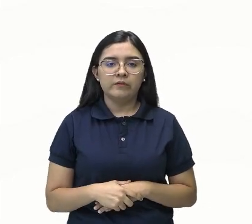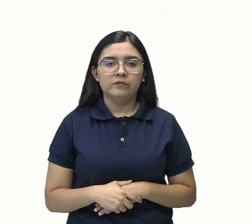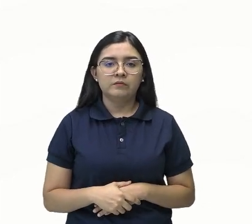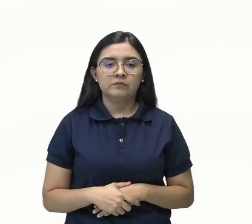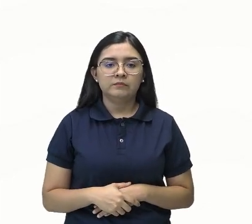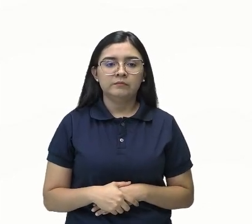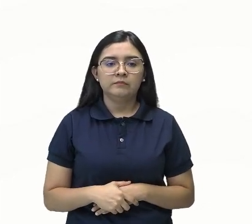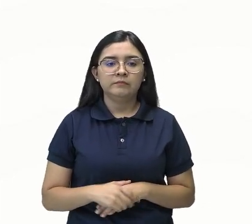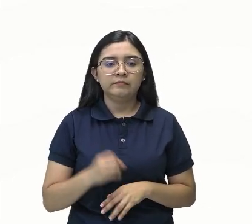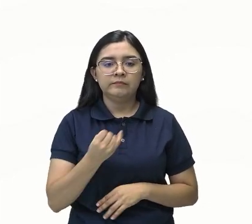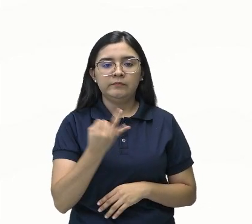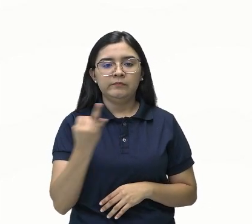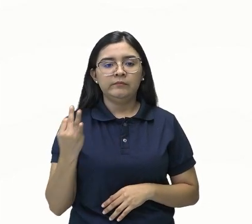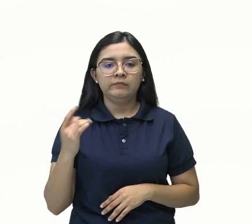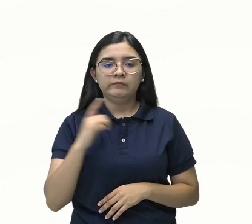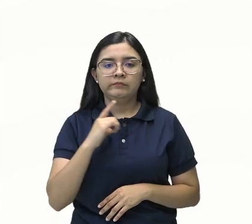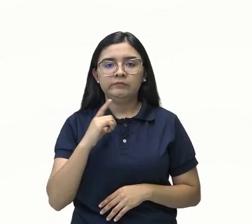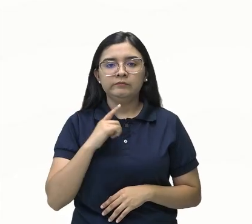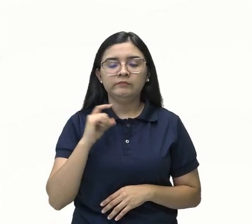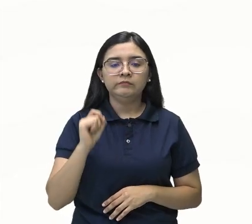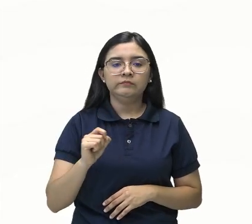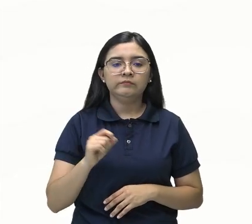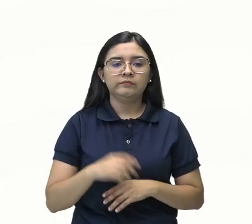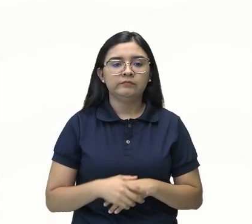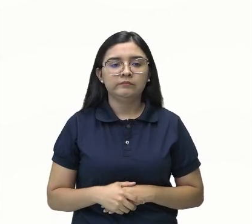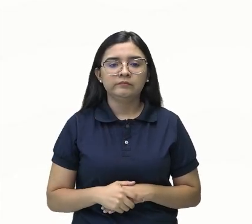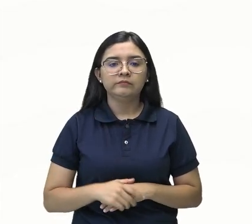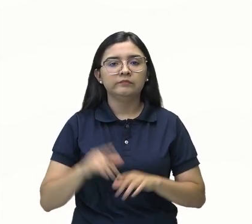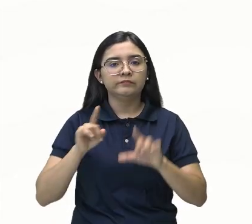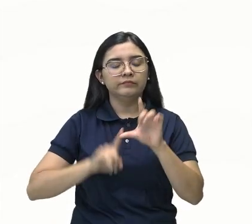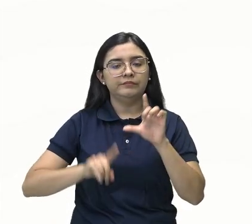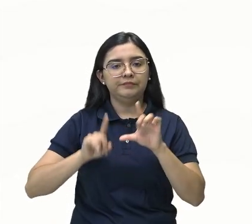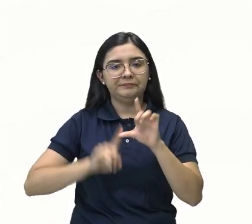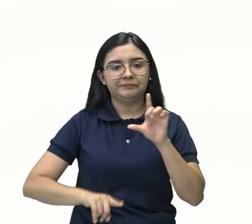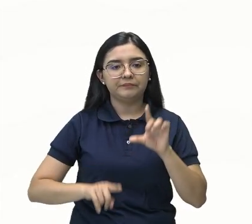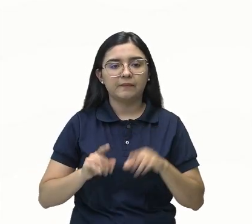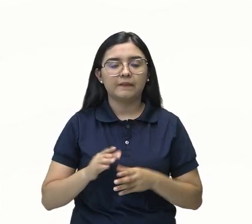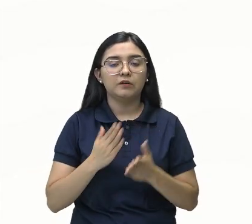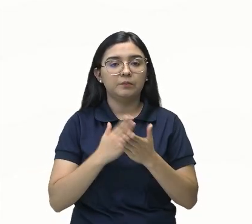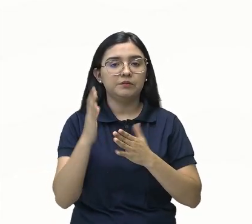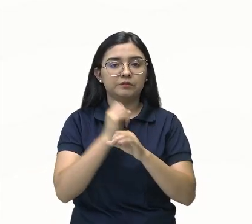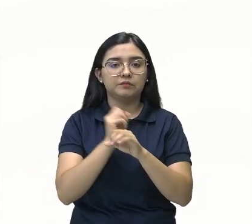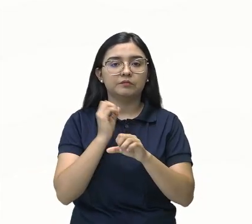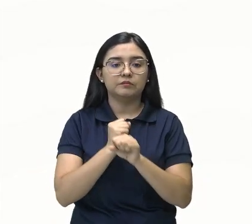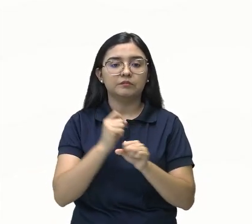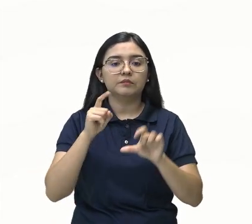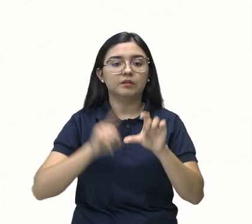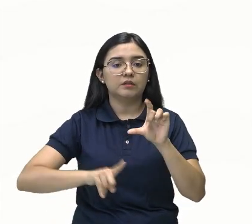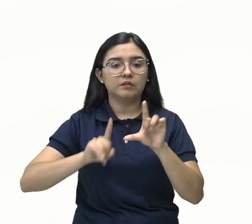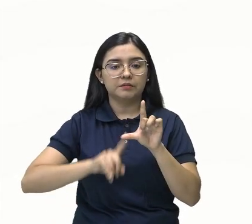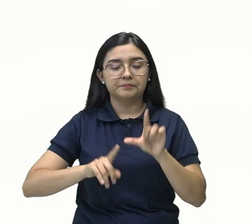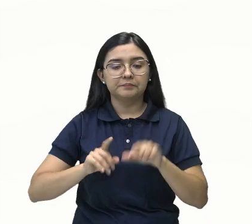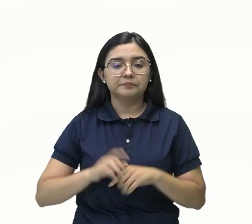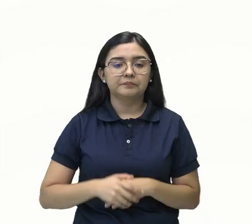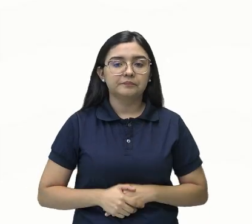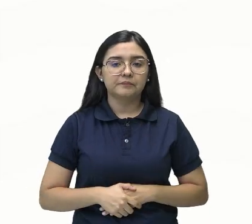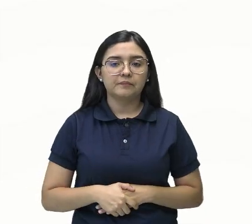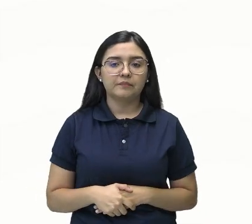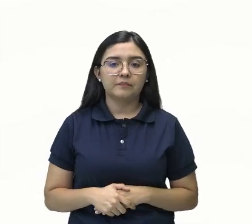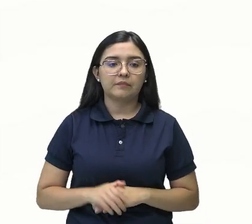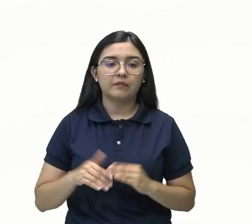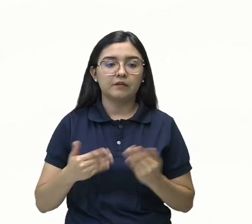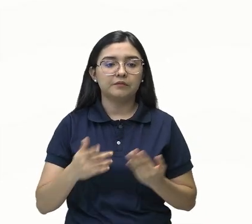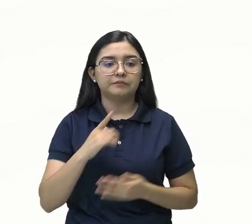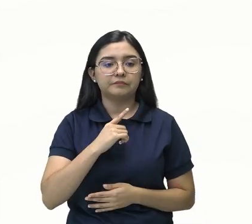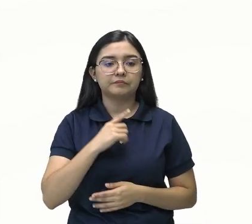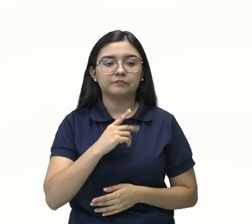pela quantidade que tem aqui a minha letra, né? Pelo valor aqui que está a minha letra. Então, eu vou ter